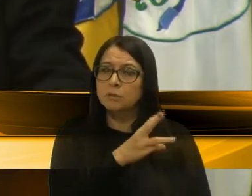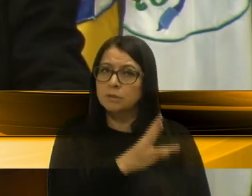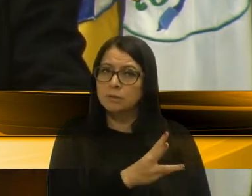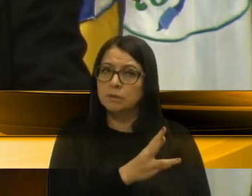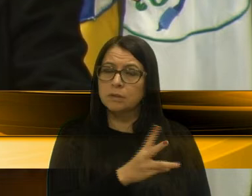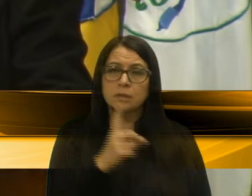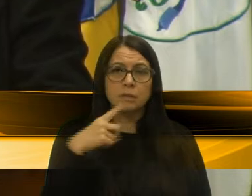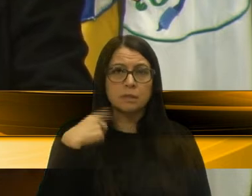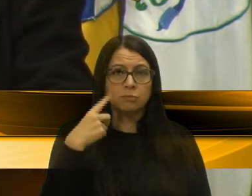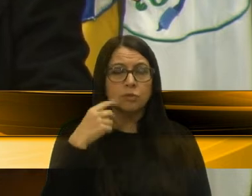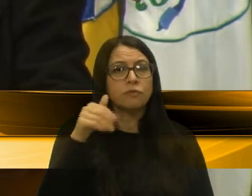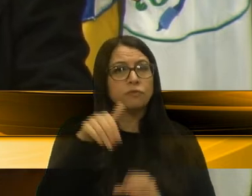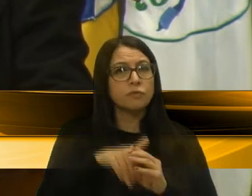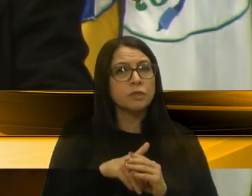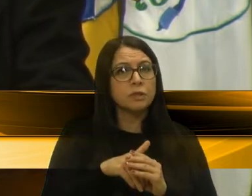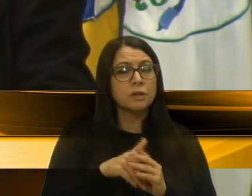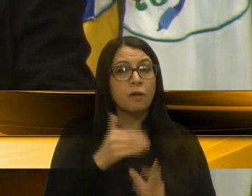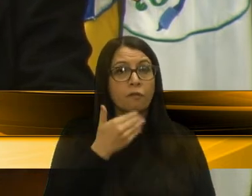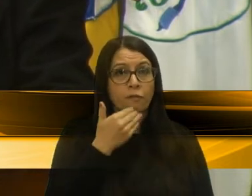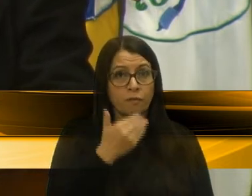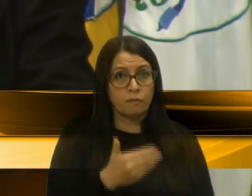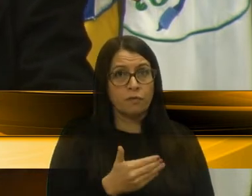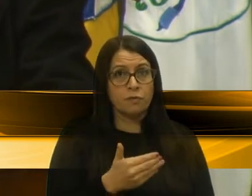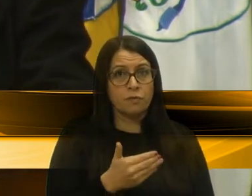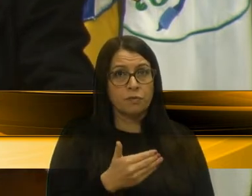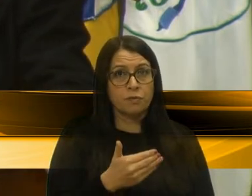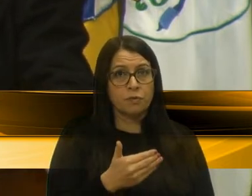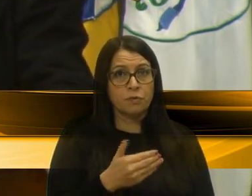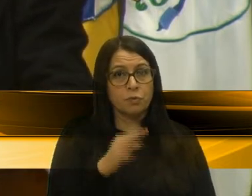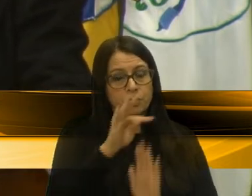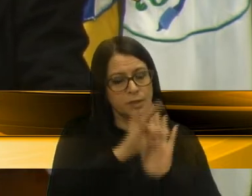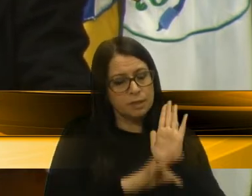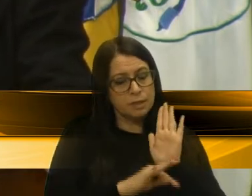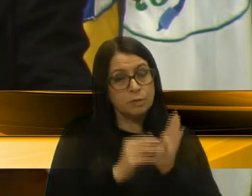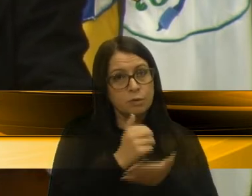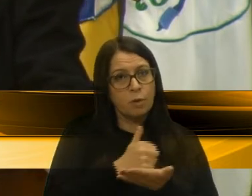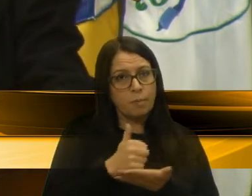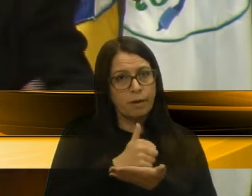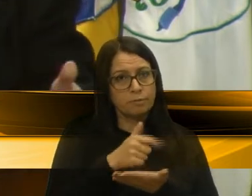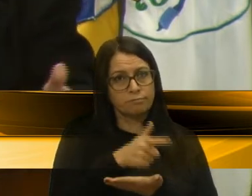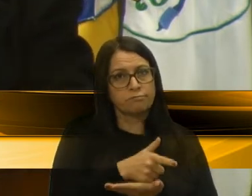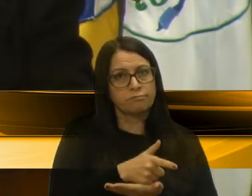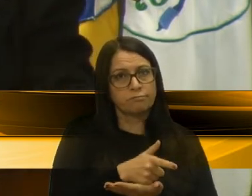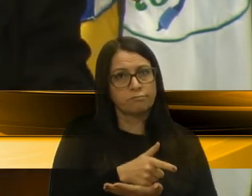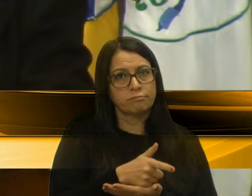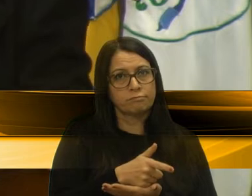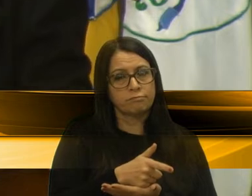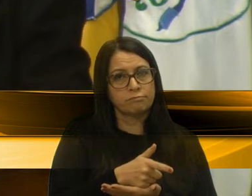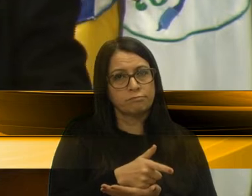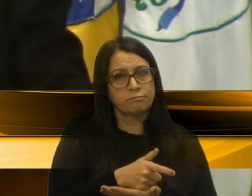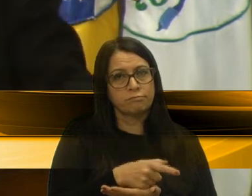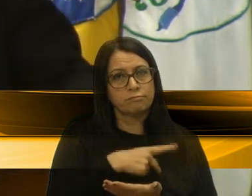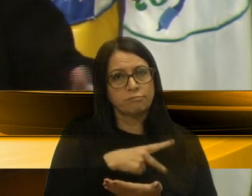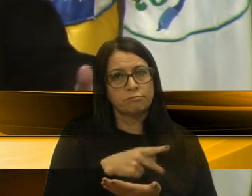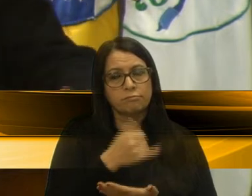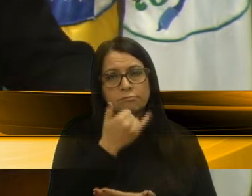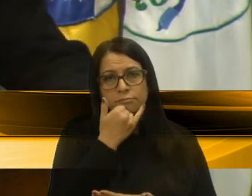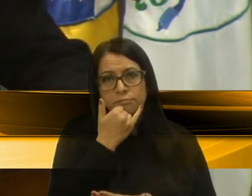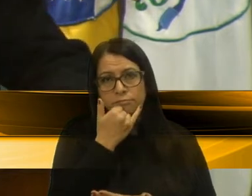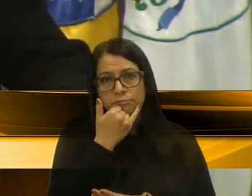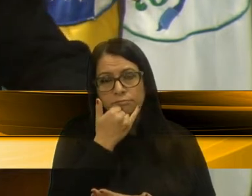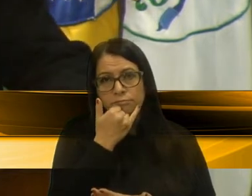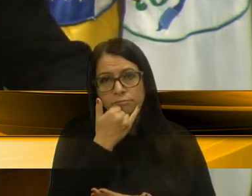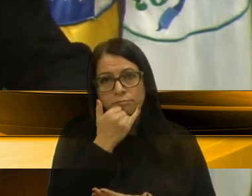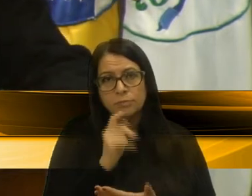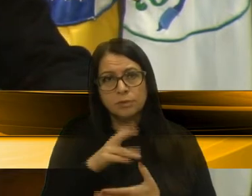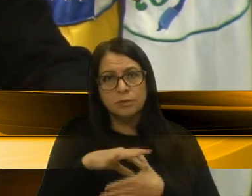353 deputados votando a favor do texto base da Previdência. Me permita, presidente, desculpe, estou